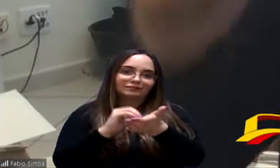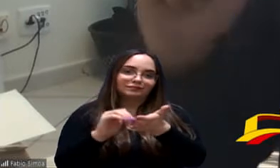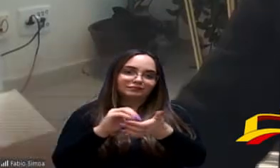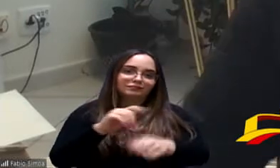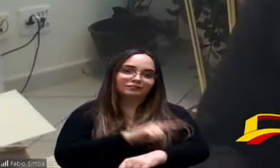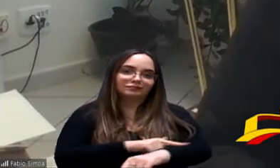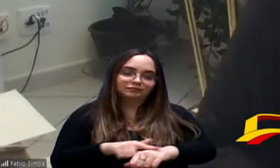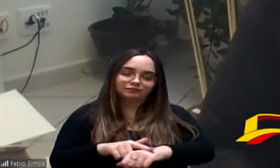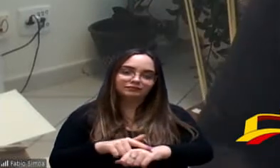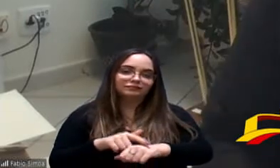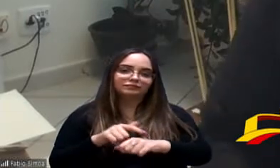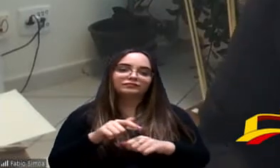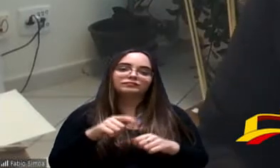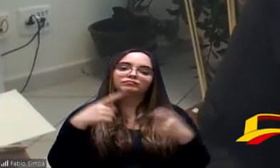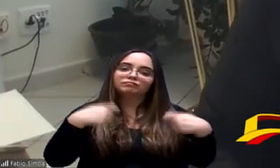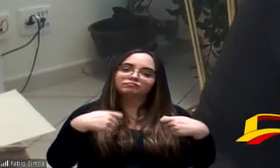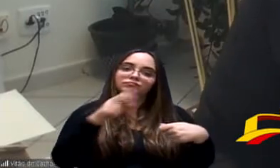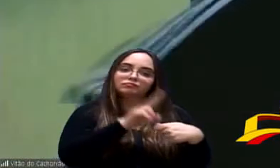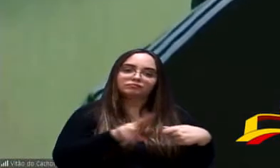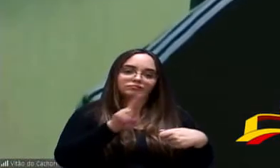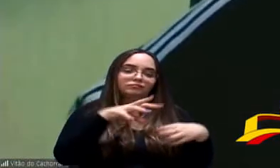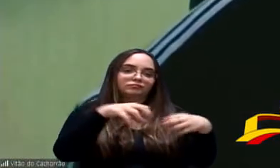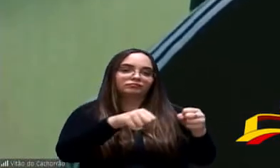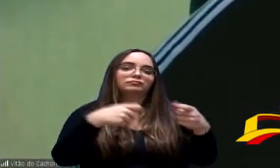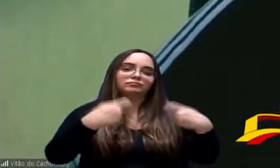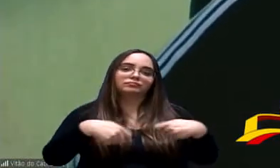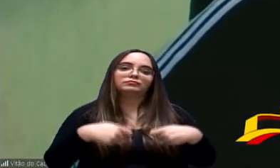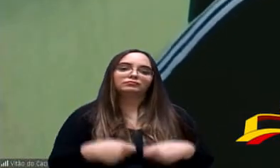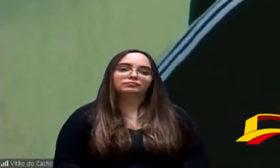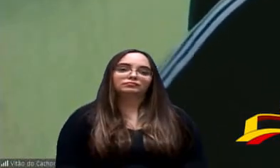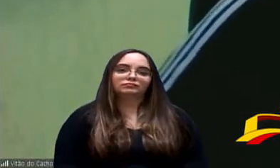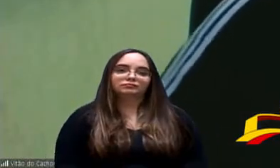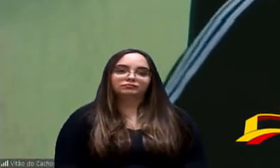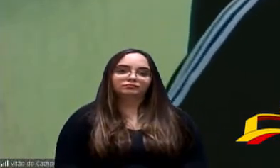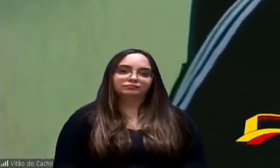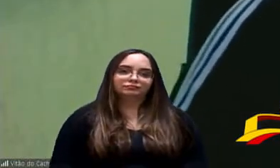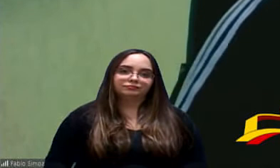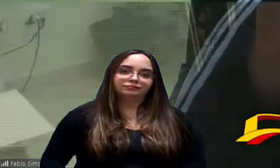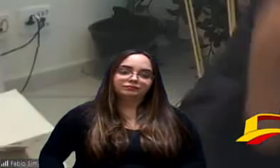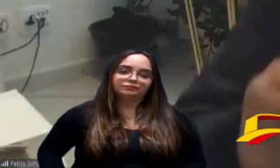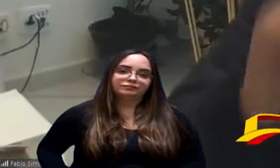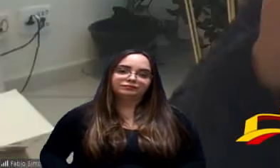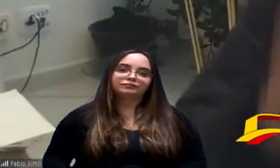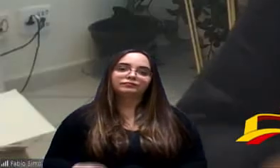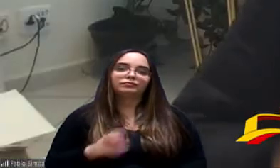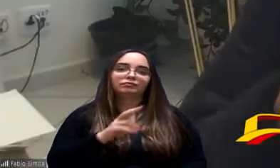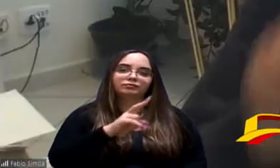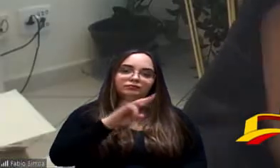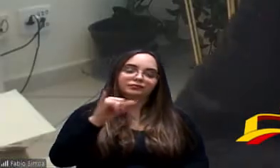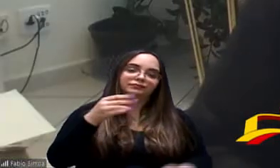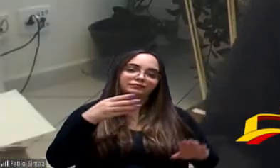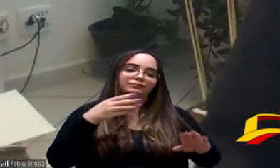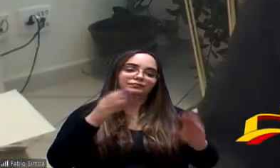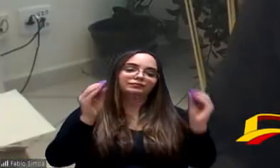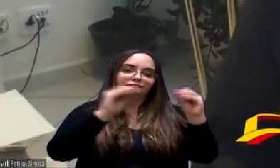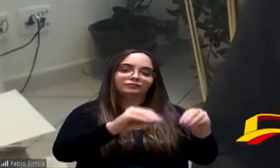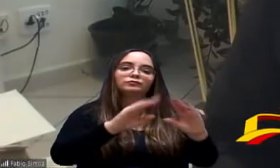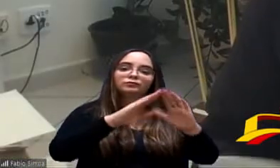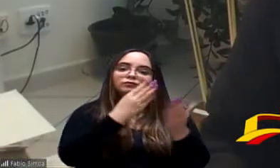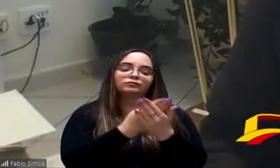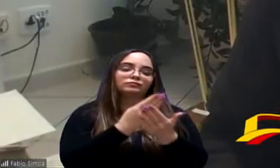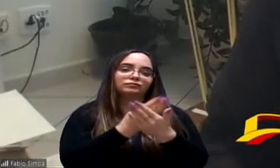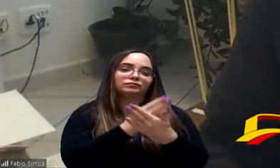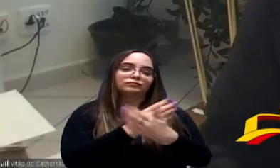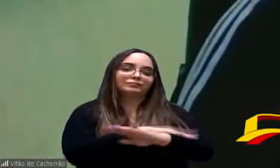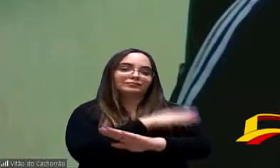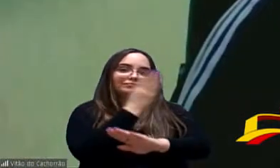ter utilidade o Sabe Tudo, né? Que então, bacana. De importância. Lá vai ser parabéns, o PEI, vai ser implantado o programa de educação em tempo integral. Então, isso que vai não